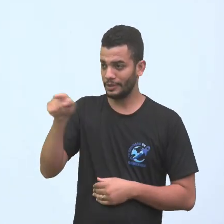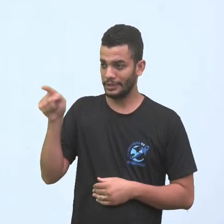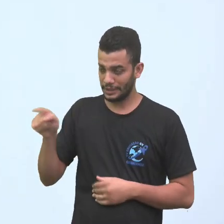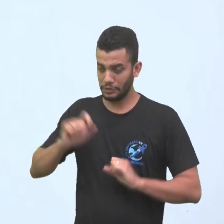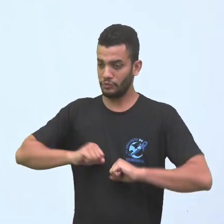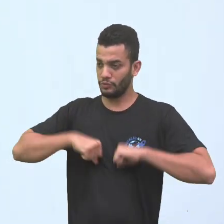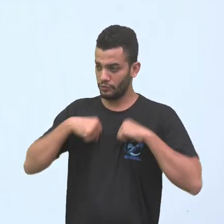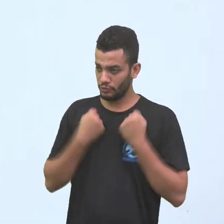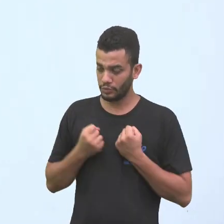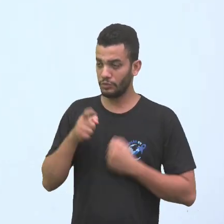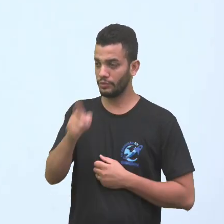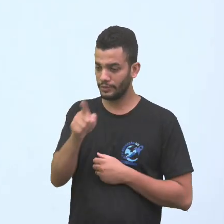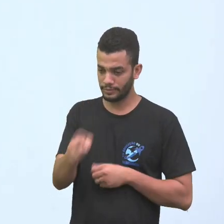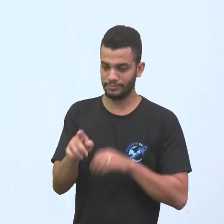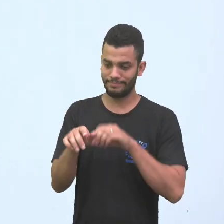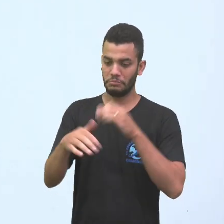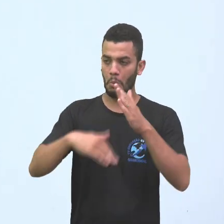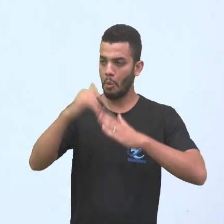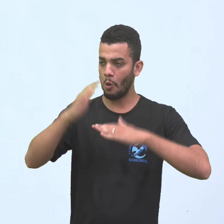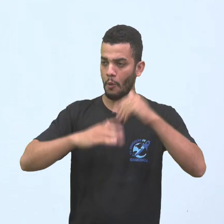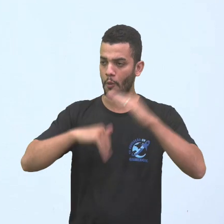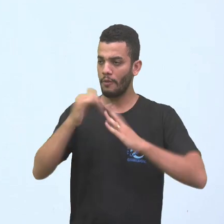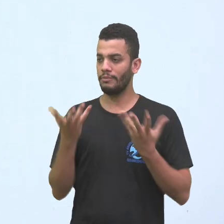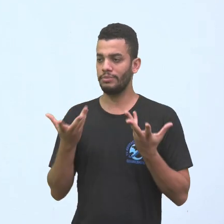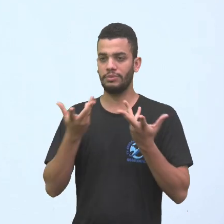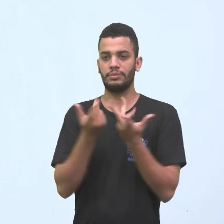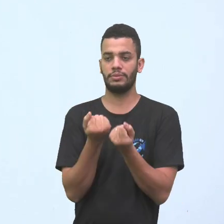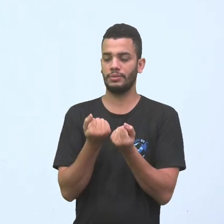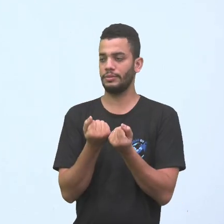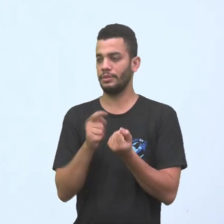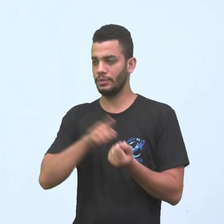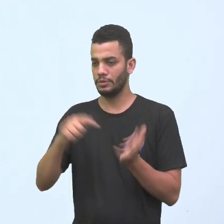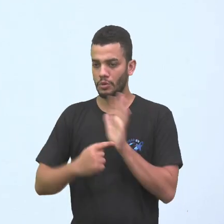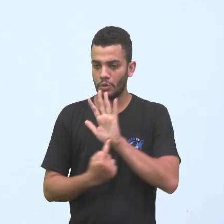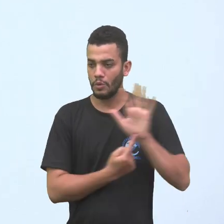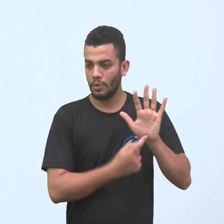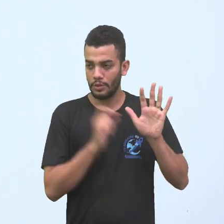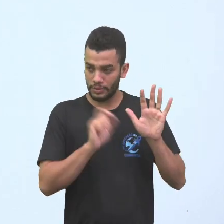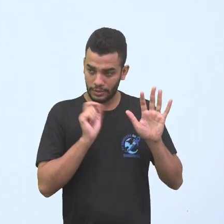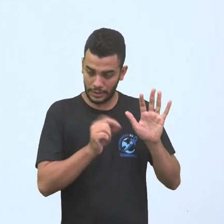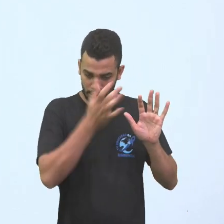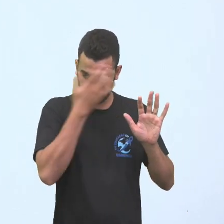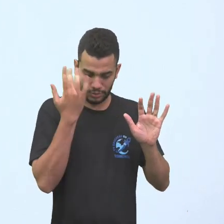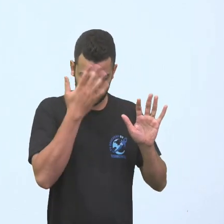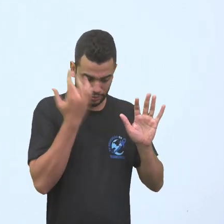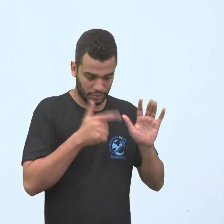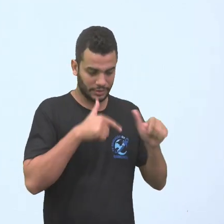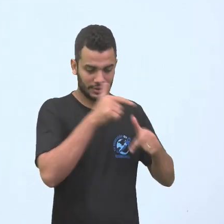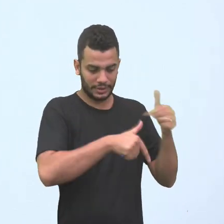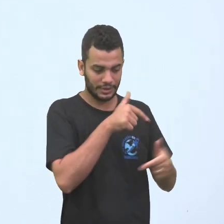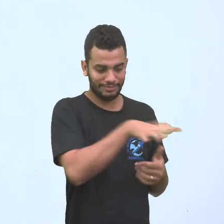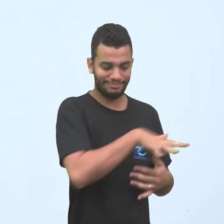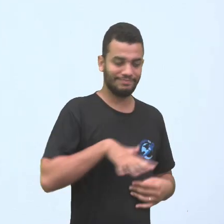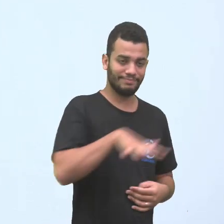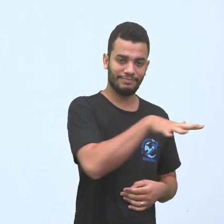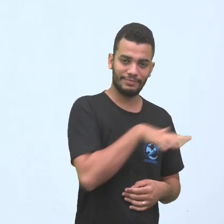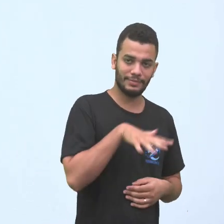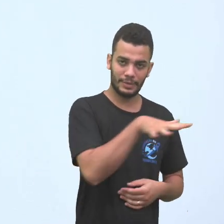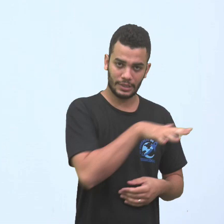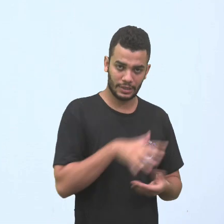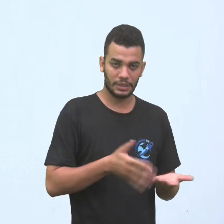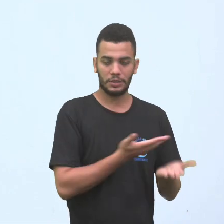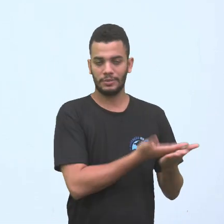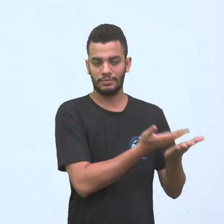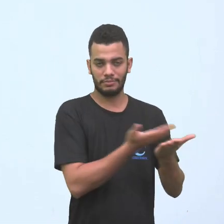de educadores. E vocês mostram que o servidor público, que o educador, ele é responsável.